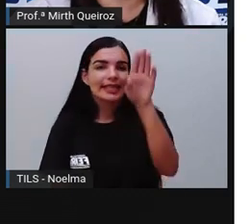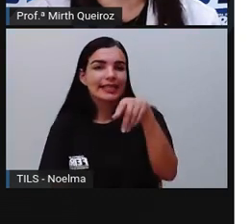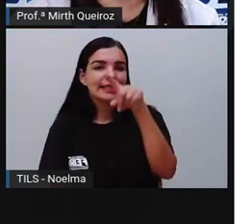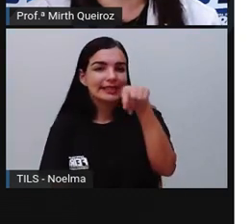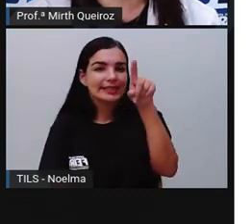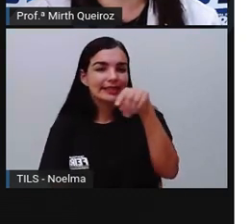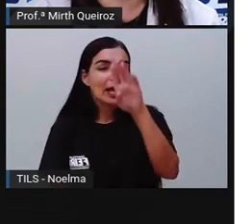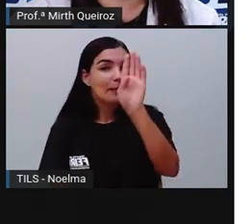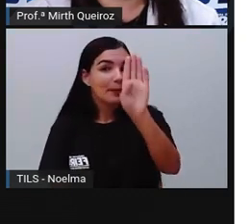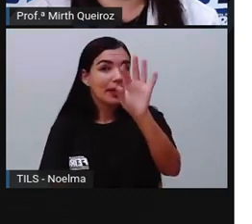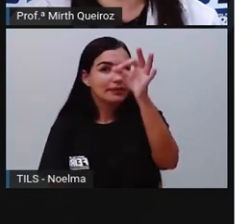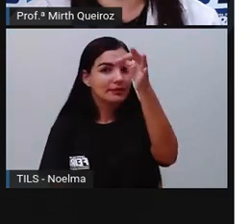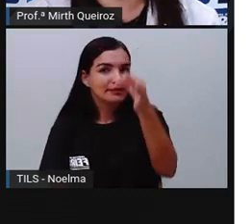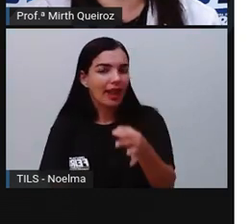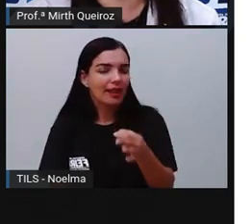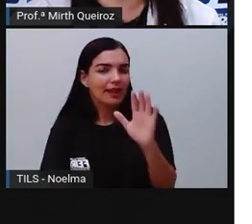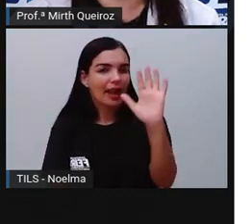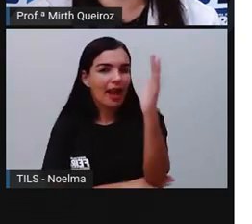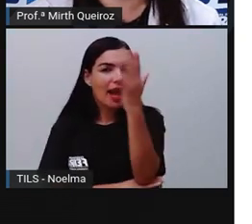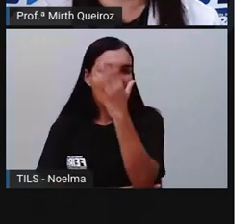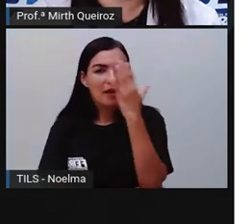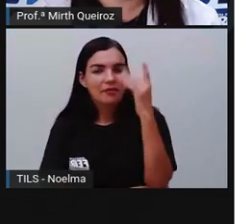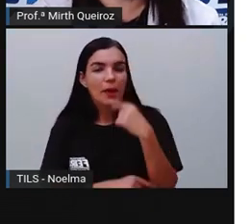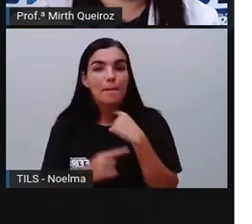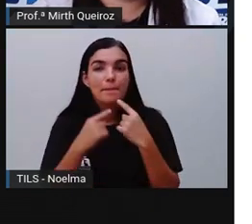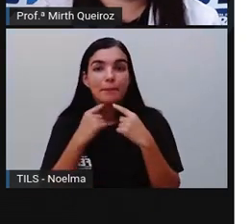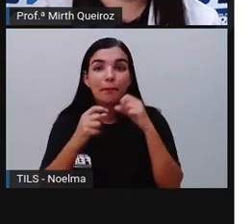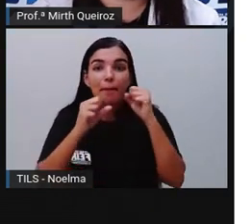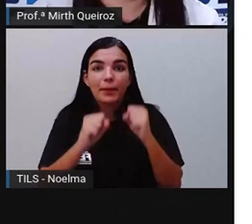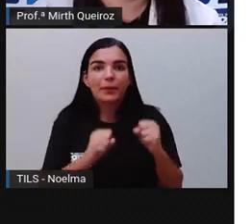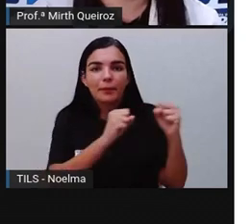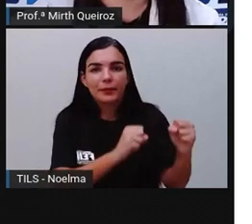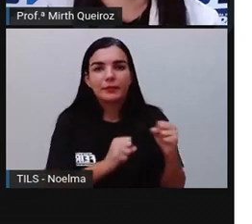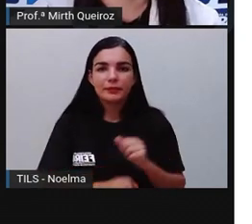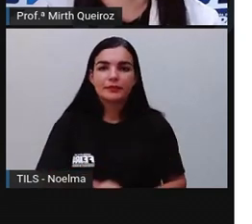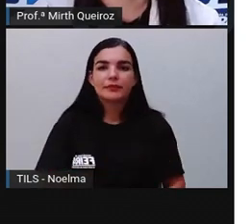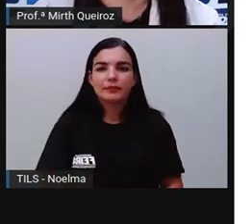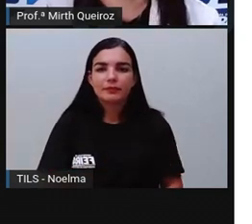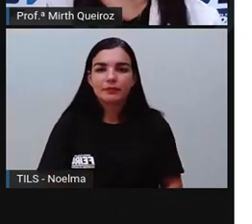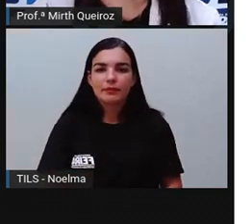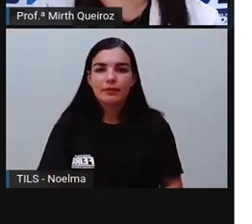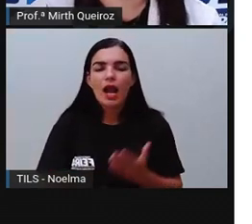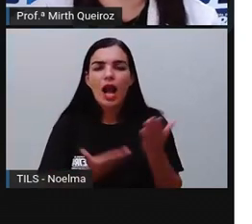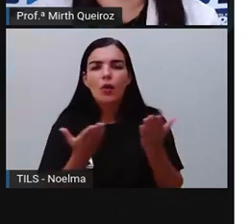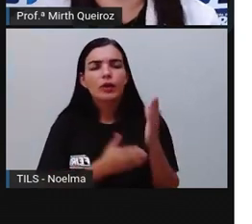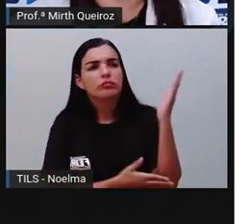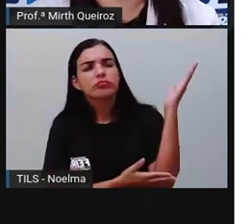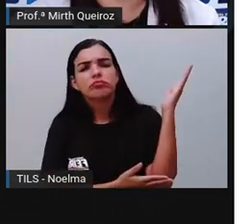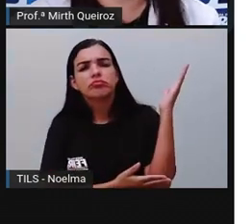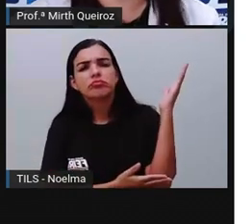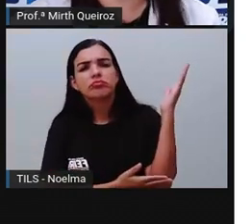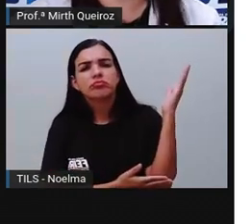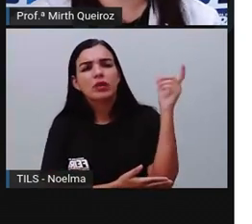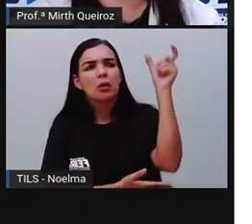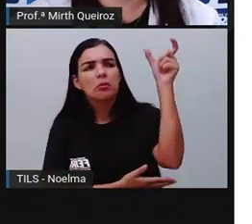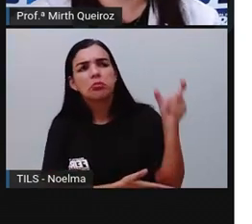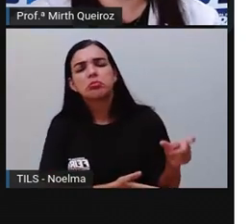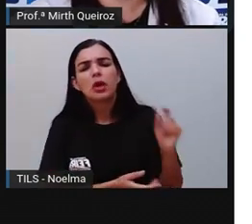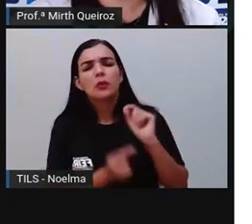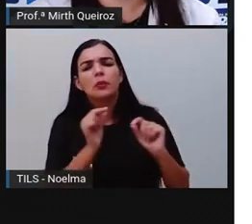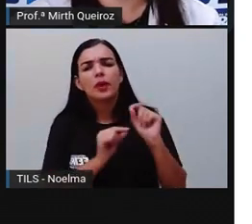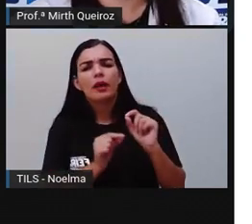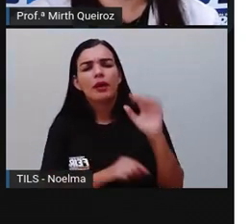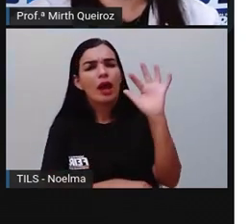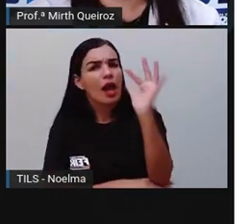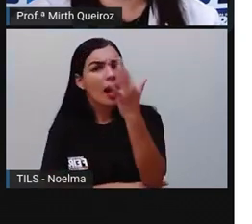Alternativa B, árvore de possibilidades. E esse esquema aqui ao lado, ele